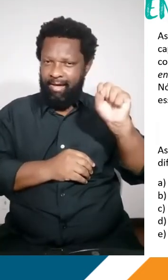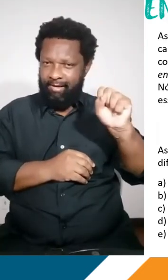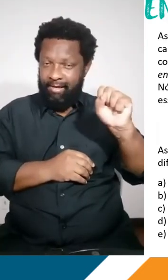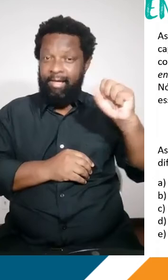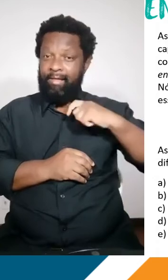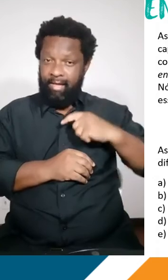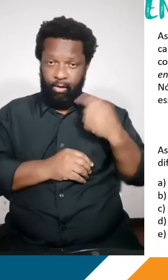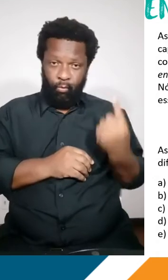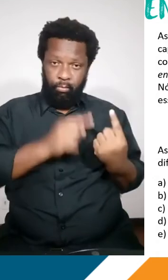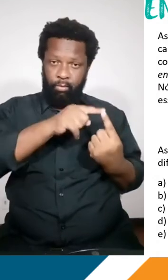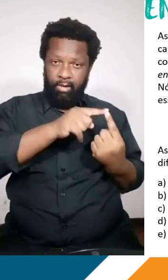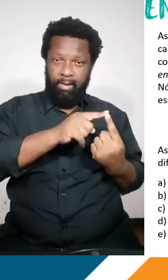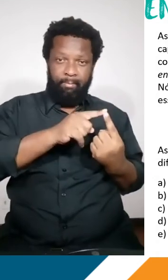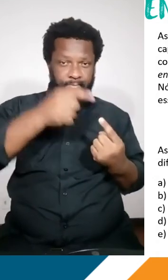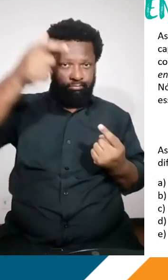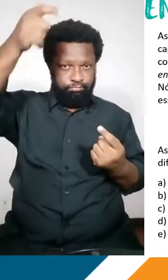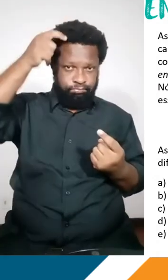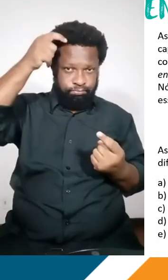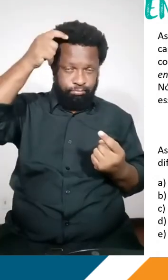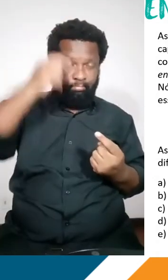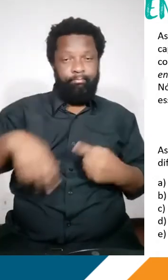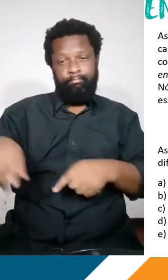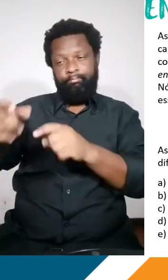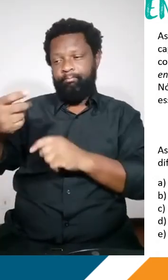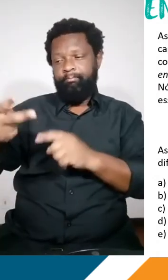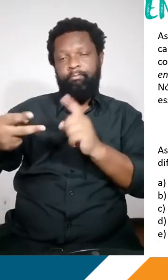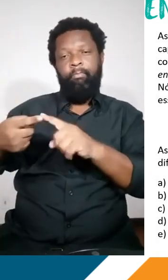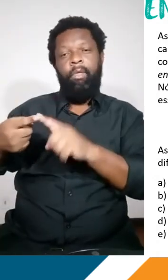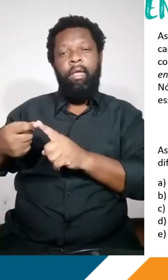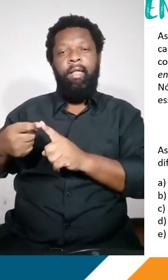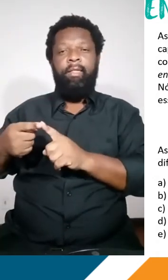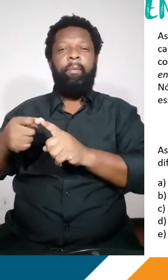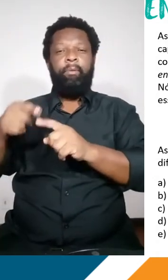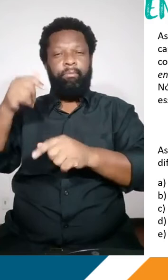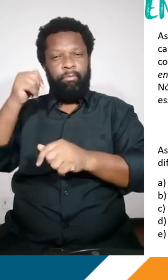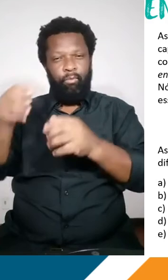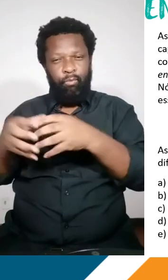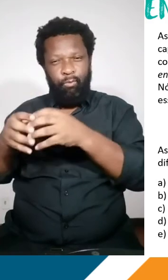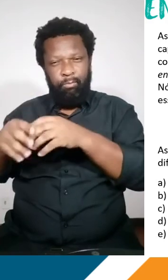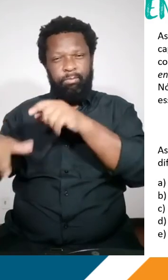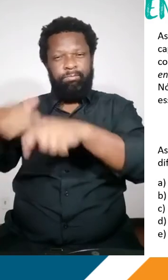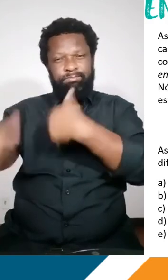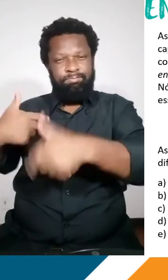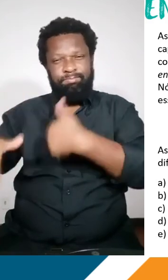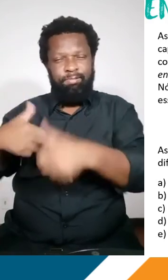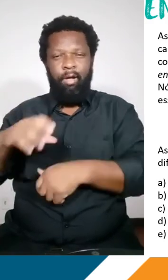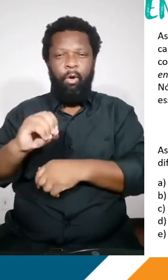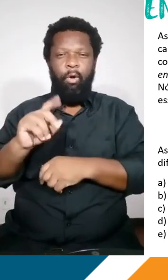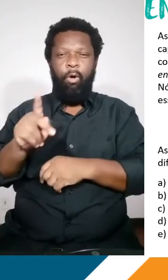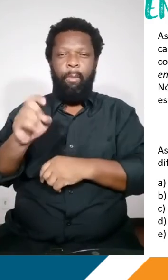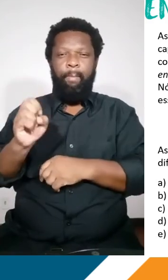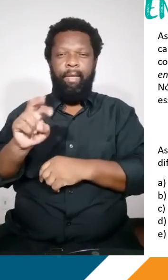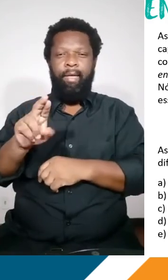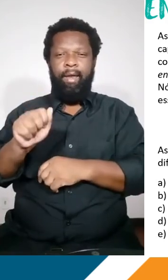de reconhecer diferenças entre moléculas. A rainha produz o sinalizador químico conhecido como ácido